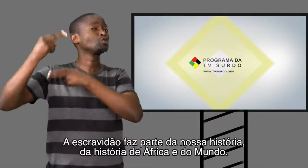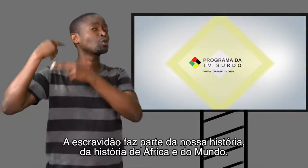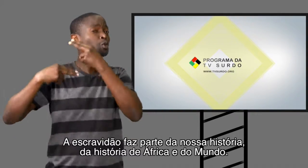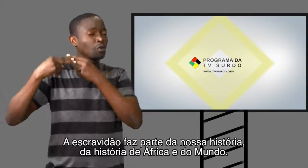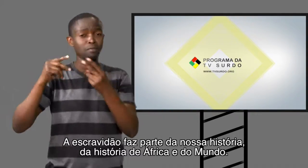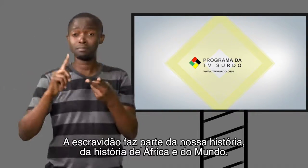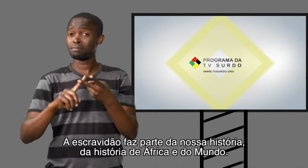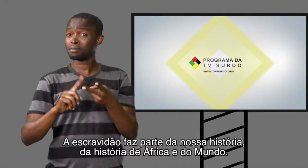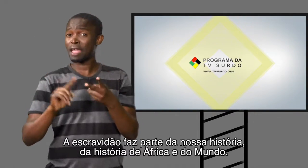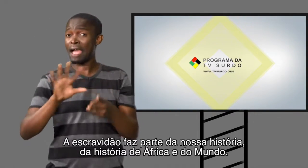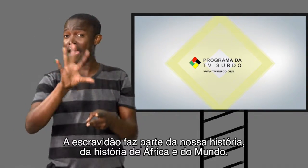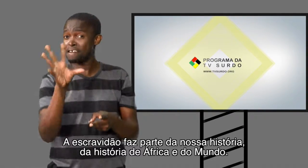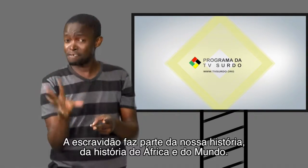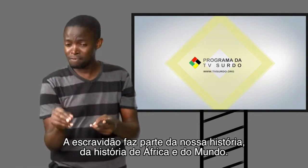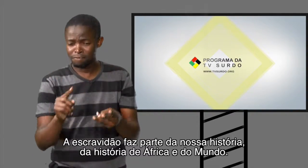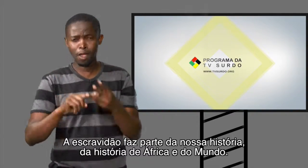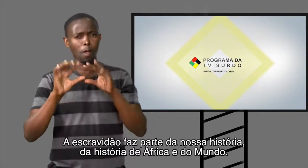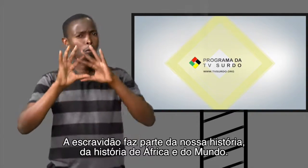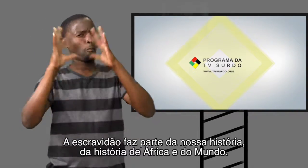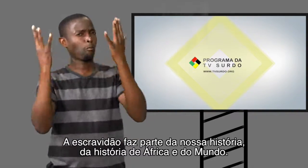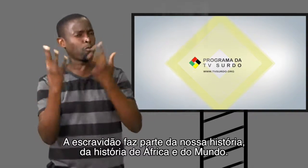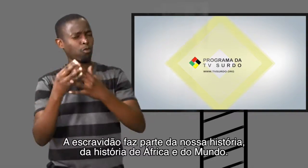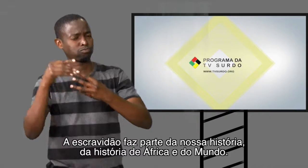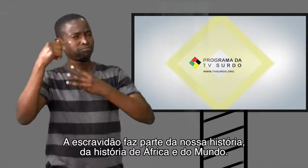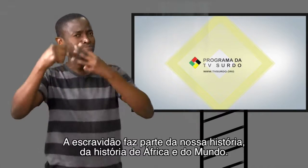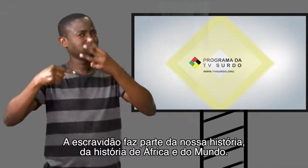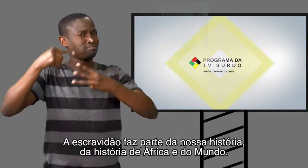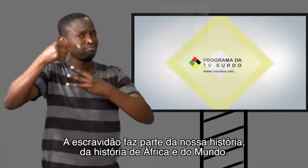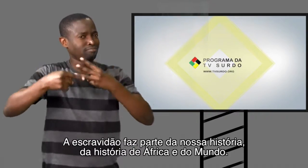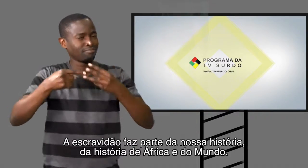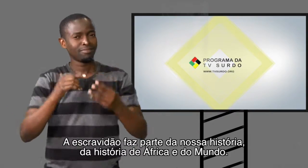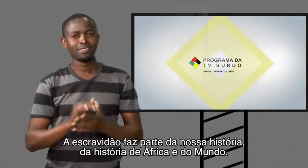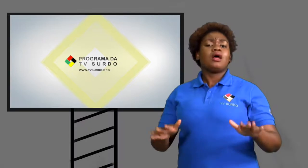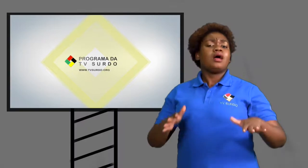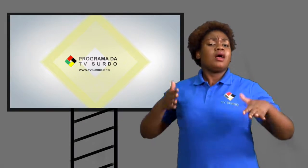da nossa história, da história de África e do mundo.